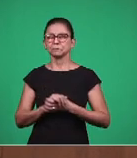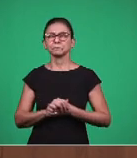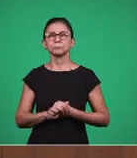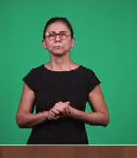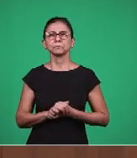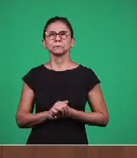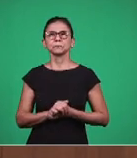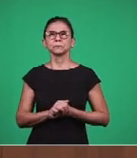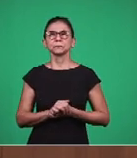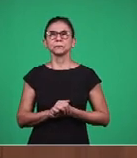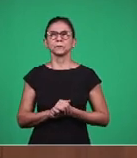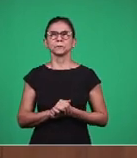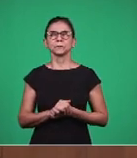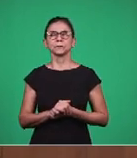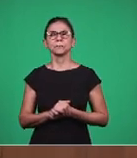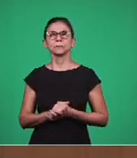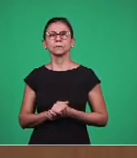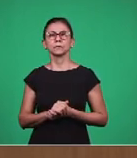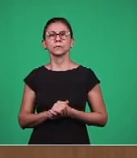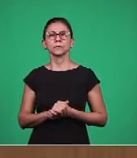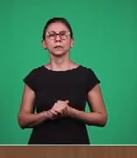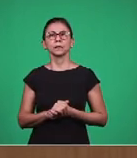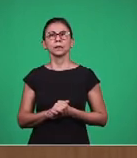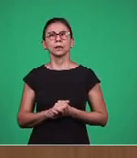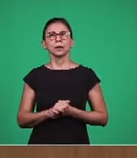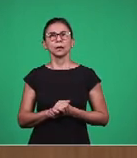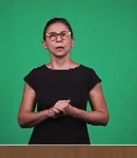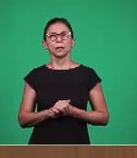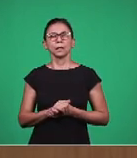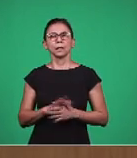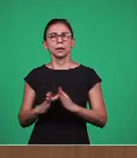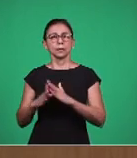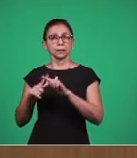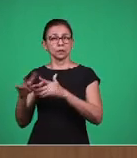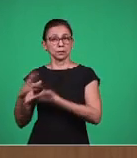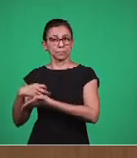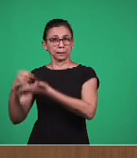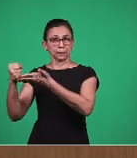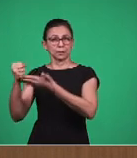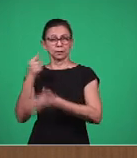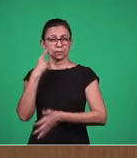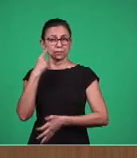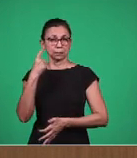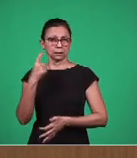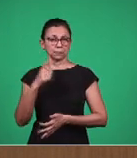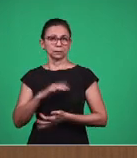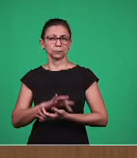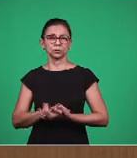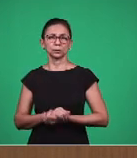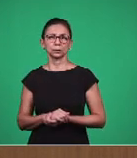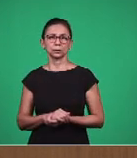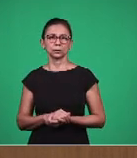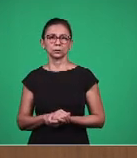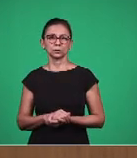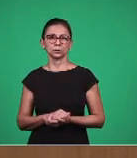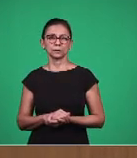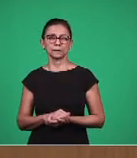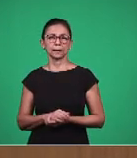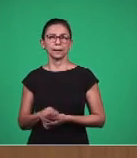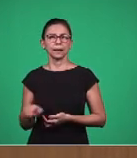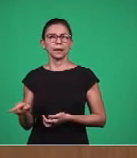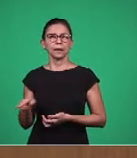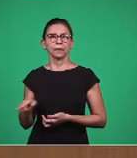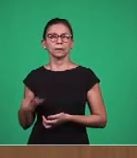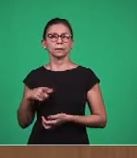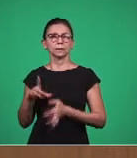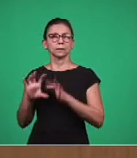dar uma palavra. É interessante, nesse aspecto da igreja que vai ser arrebatada, que essa igreja é uma igreja que tem